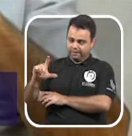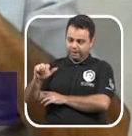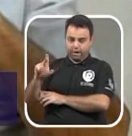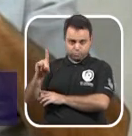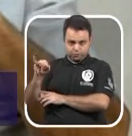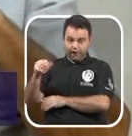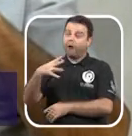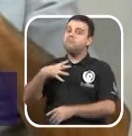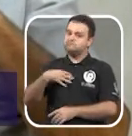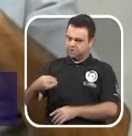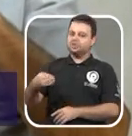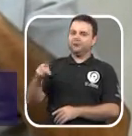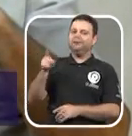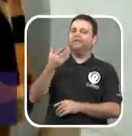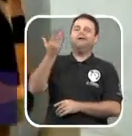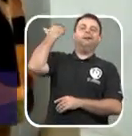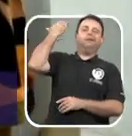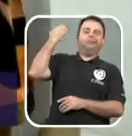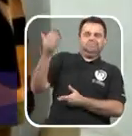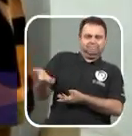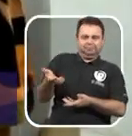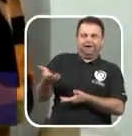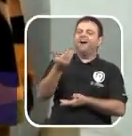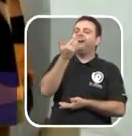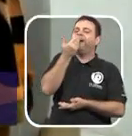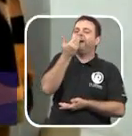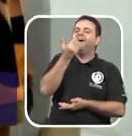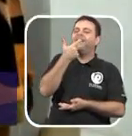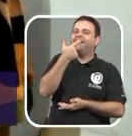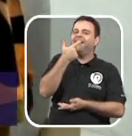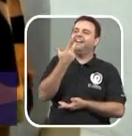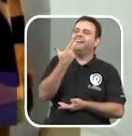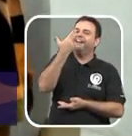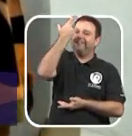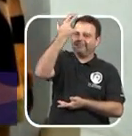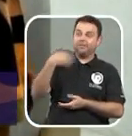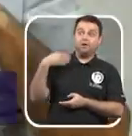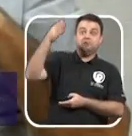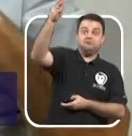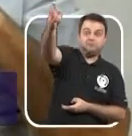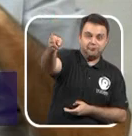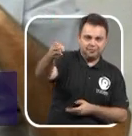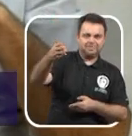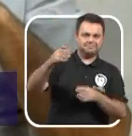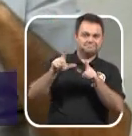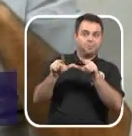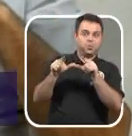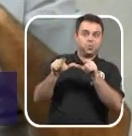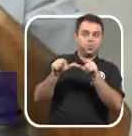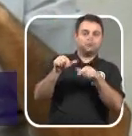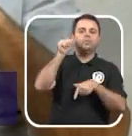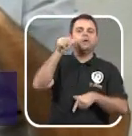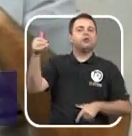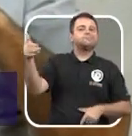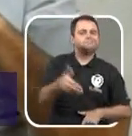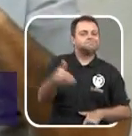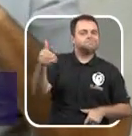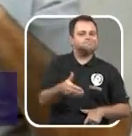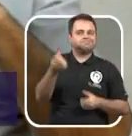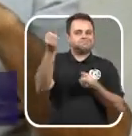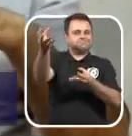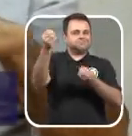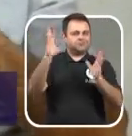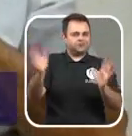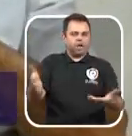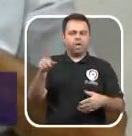uma criança que teve esse problema e ela conseguiu tratar, ela trata em Bauru. Ela esteve aqui várias vezes, ela é uma lutadora, ela